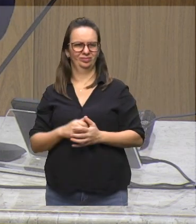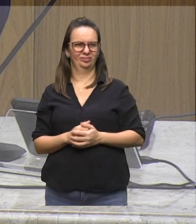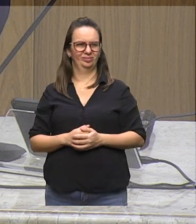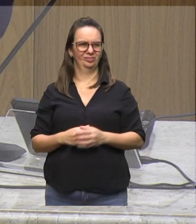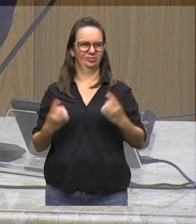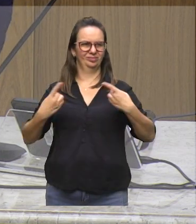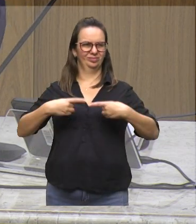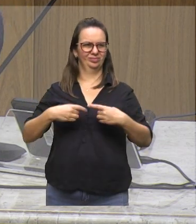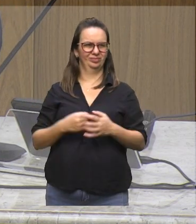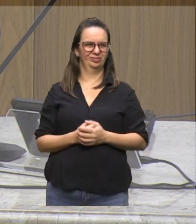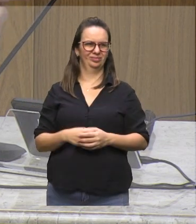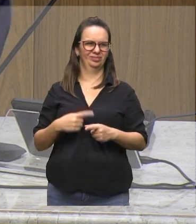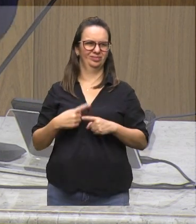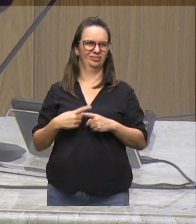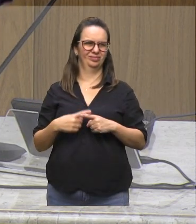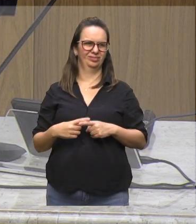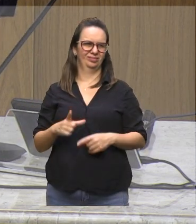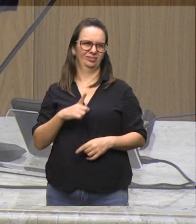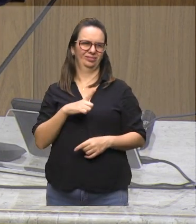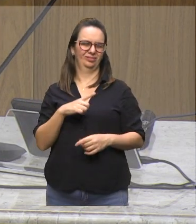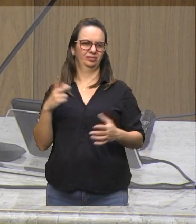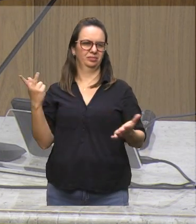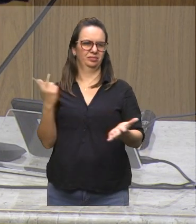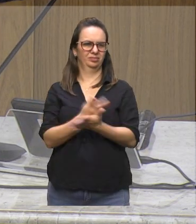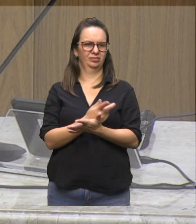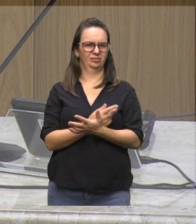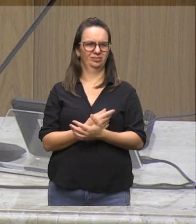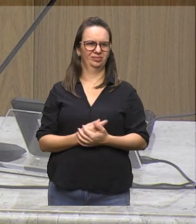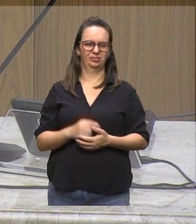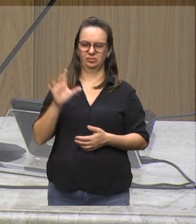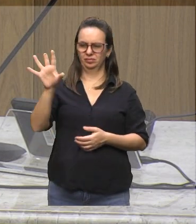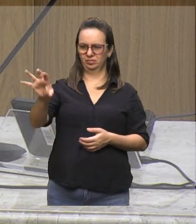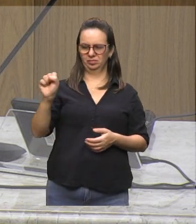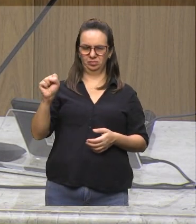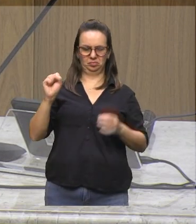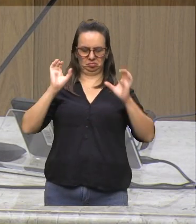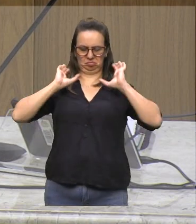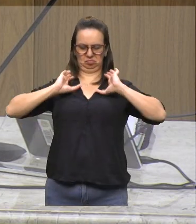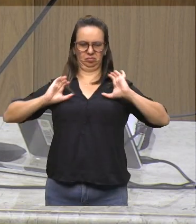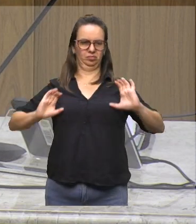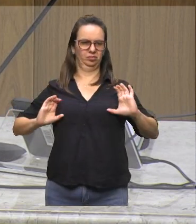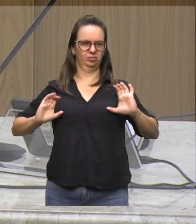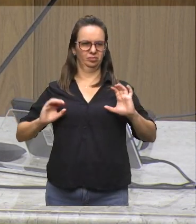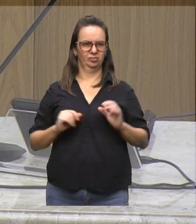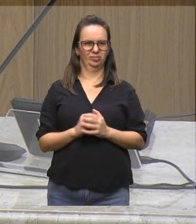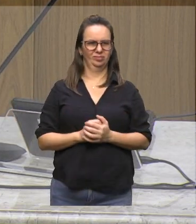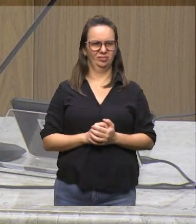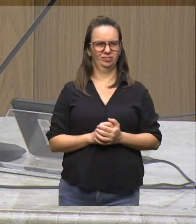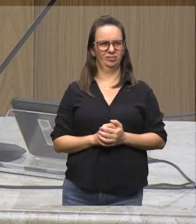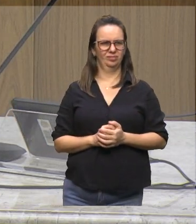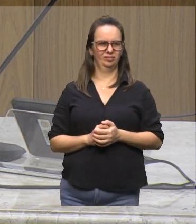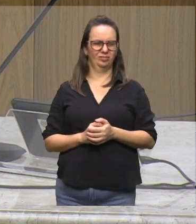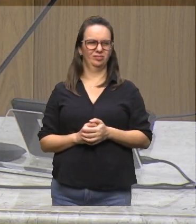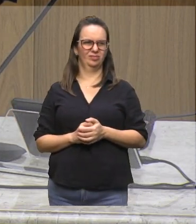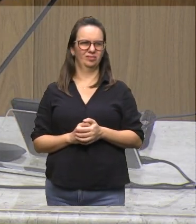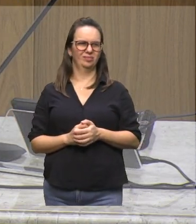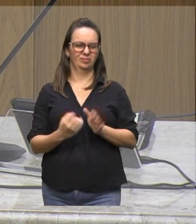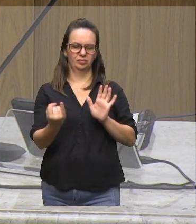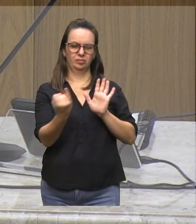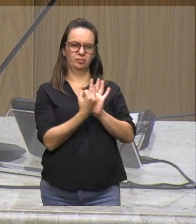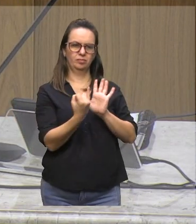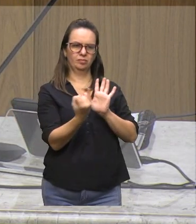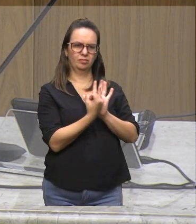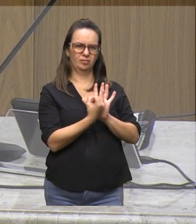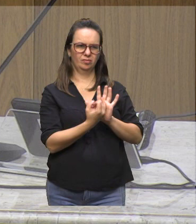que pode ter erro na identificação. Se a polícia abordar o cidadão e colocar ele, fazer a identificação como é o protocolo da